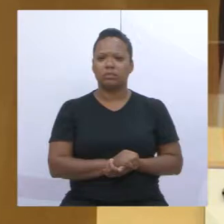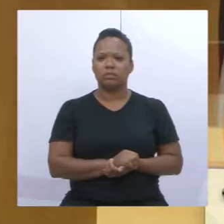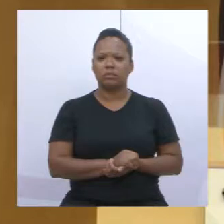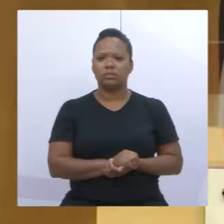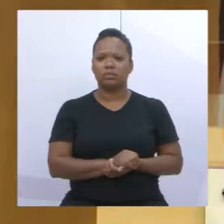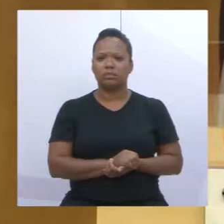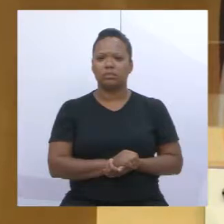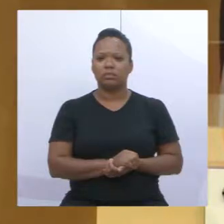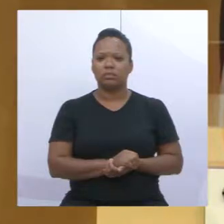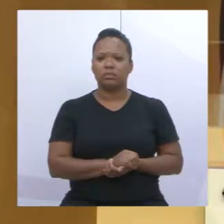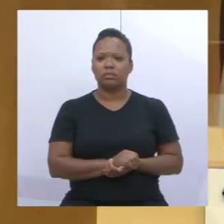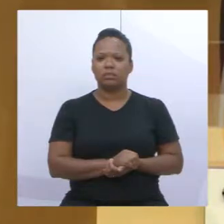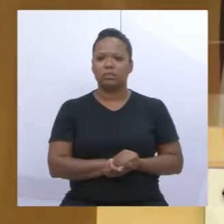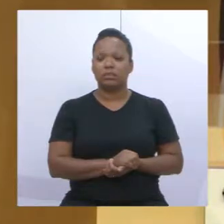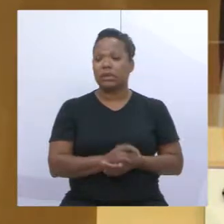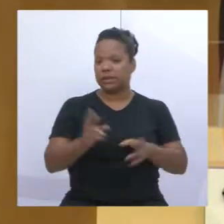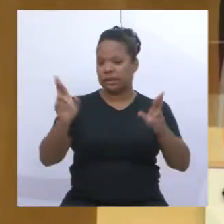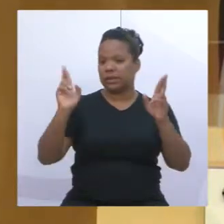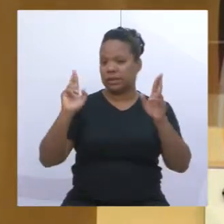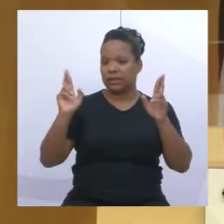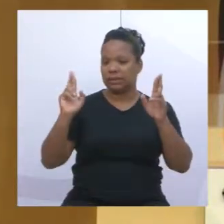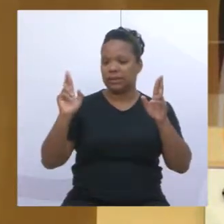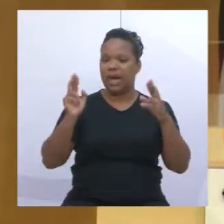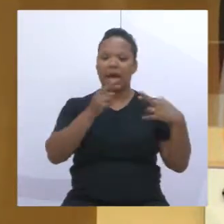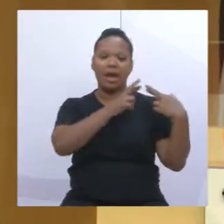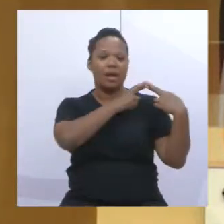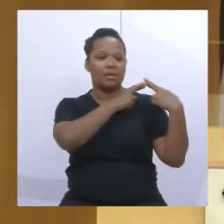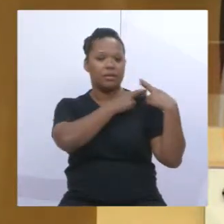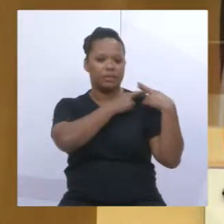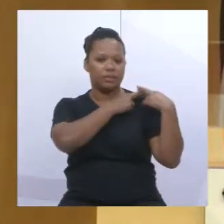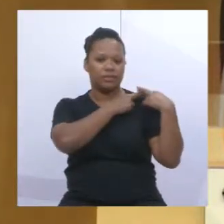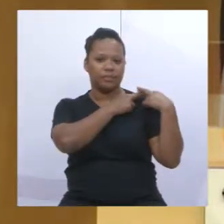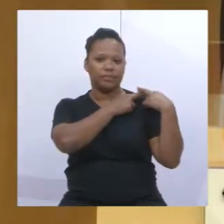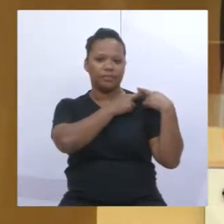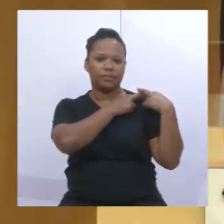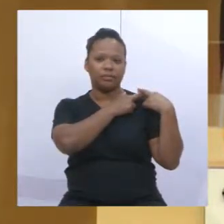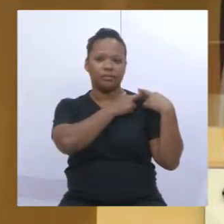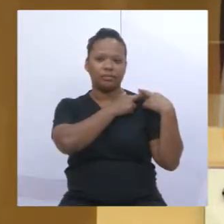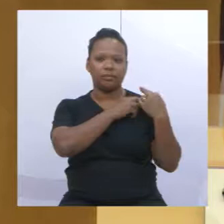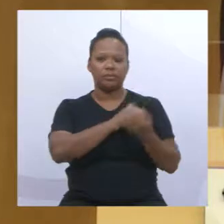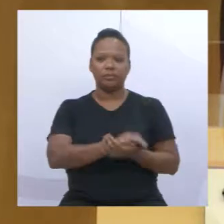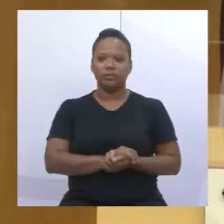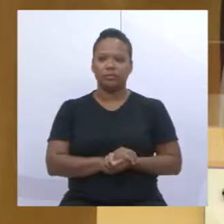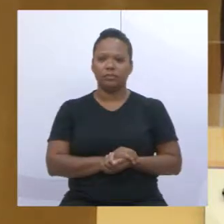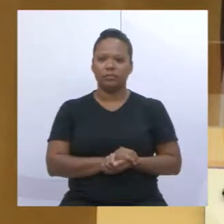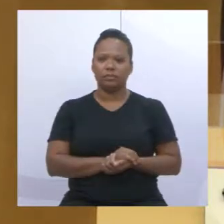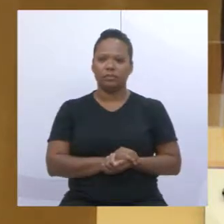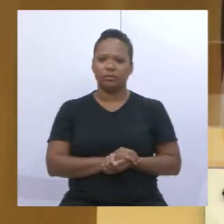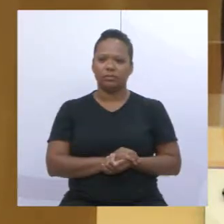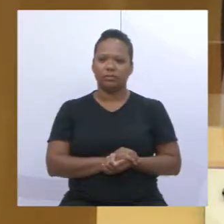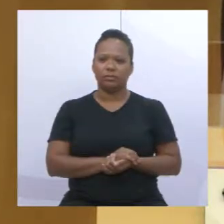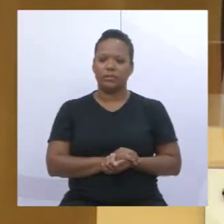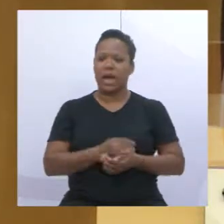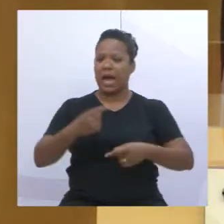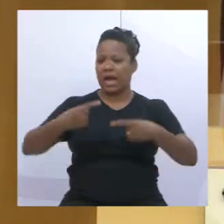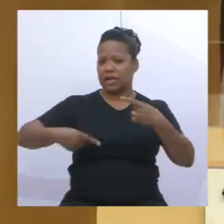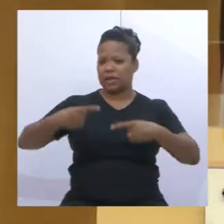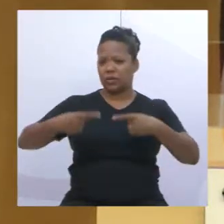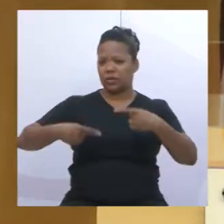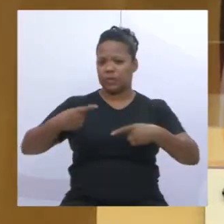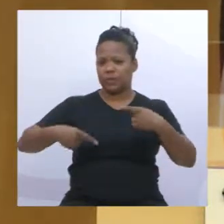E por todos esses motivos, espero que a gente tenha a responsabilidade, às vezes, a